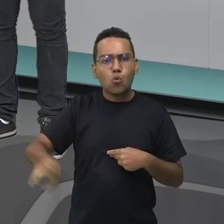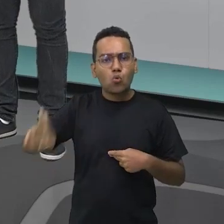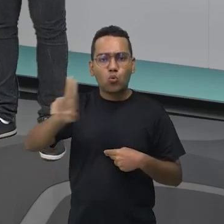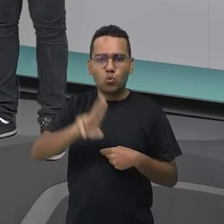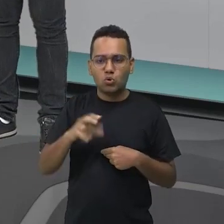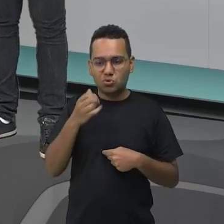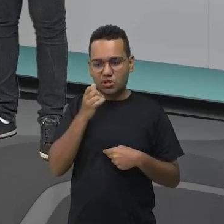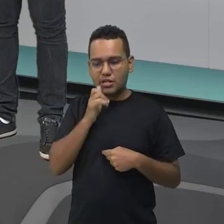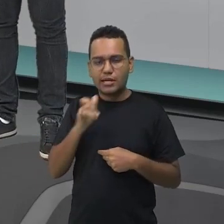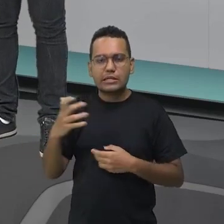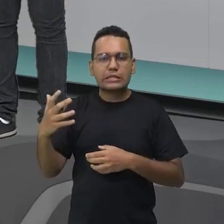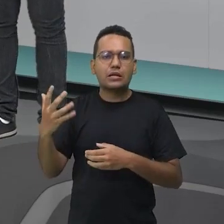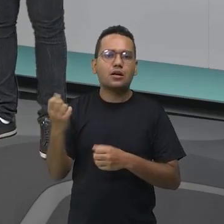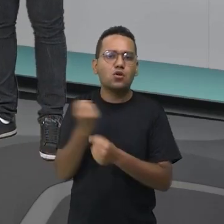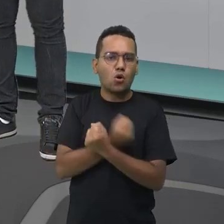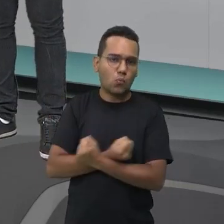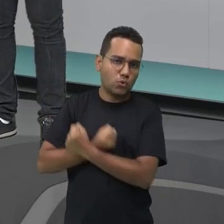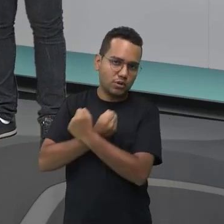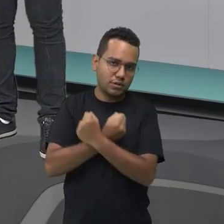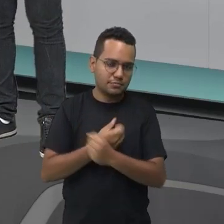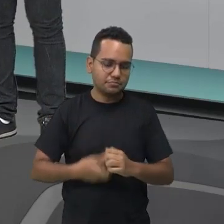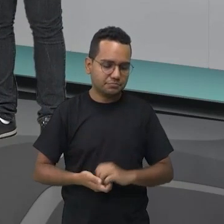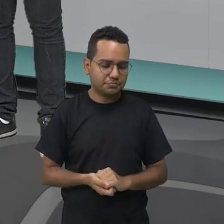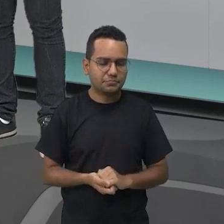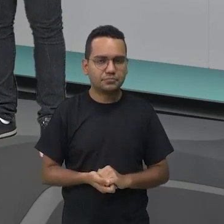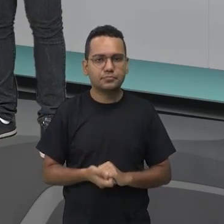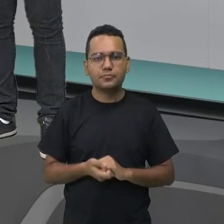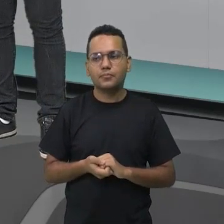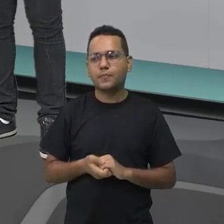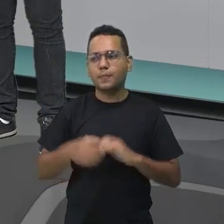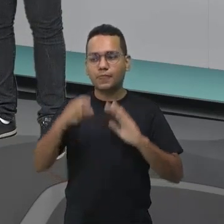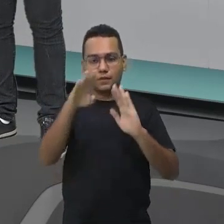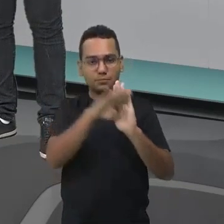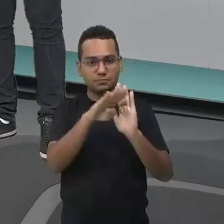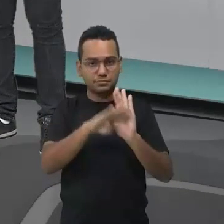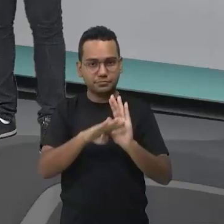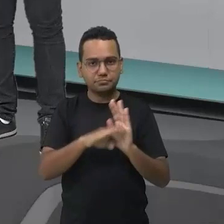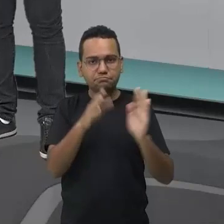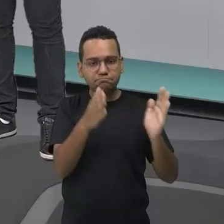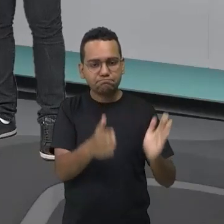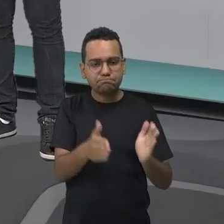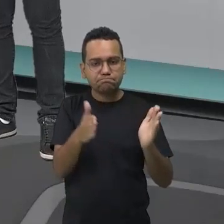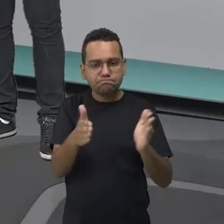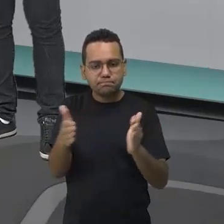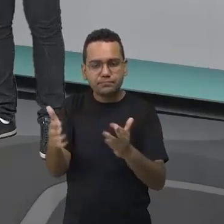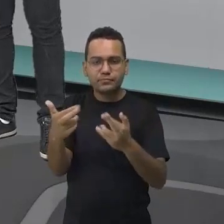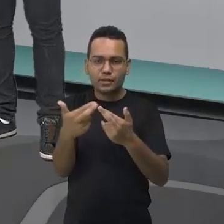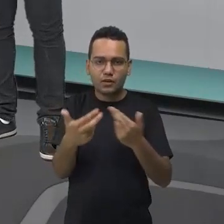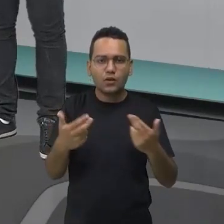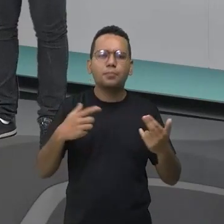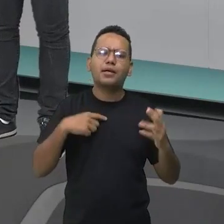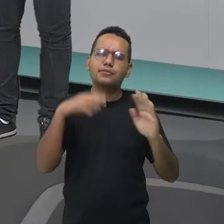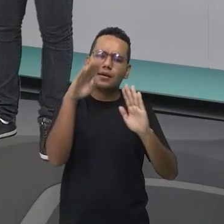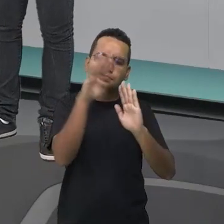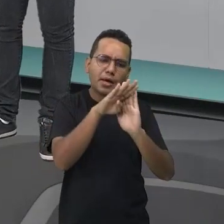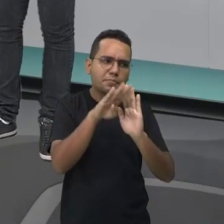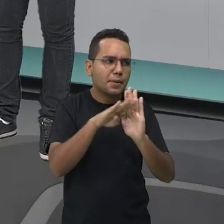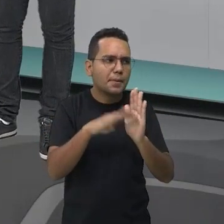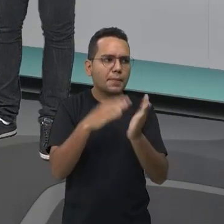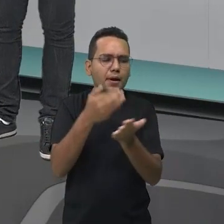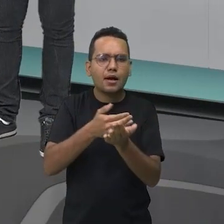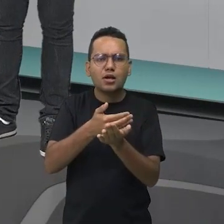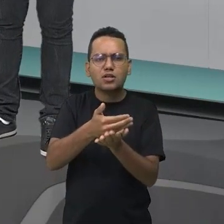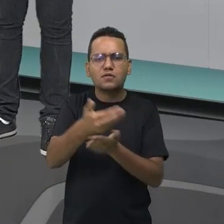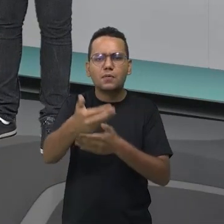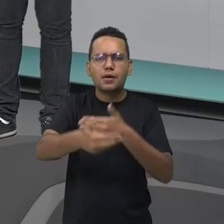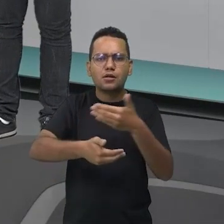utiliza a eletricidade, ok? Na sequência, vamos lá, a gente consegue observar o desenvolvimento do texto e mais